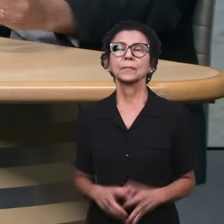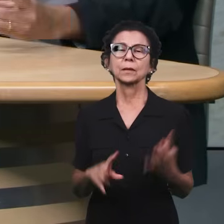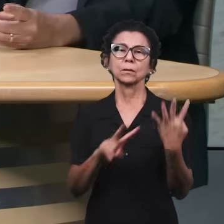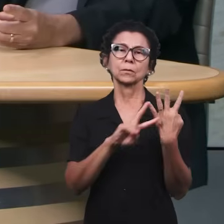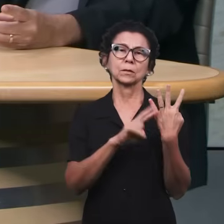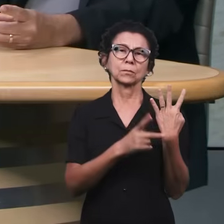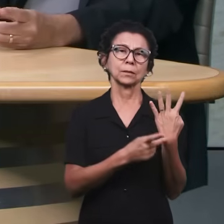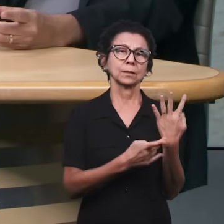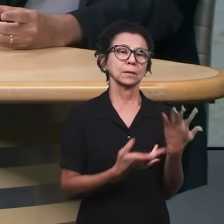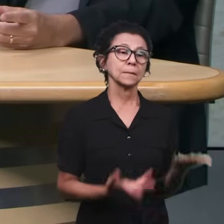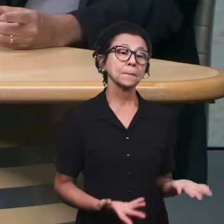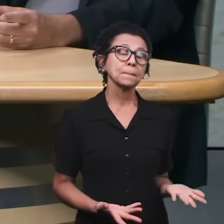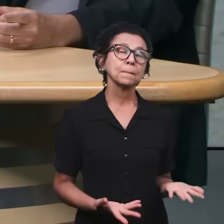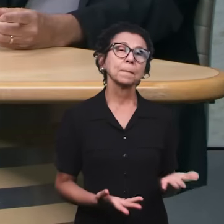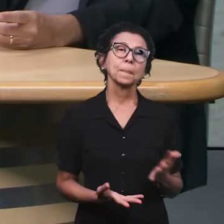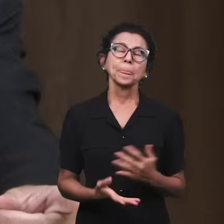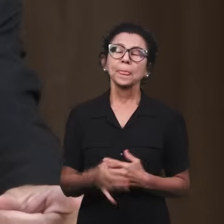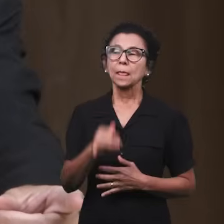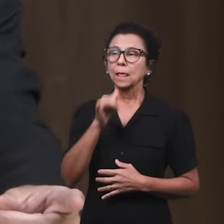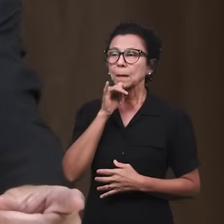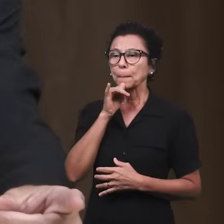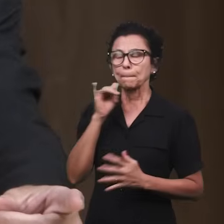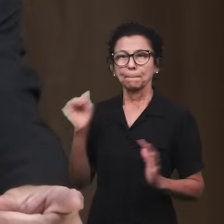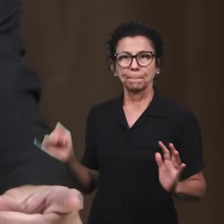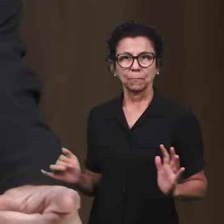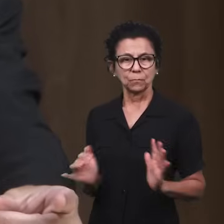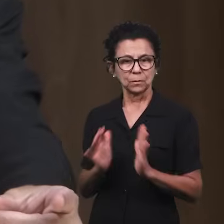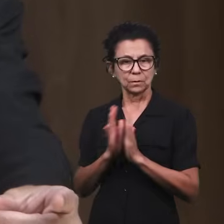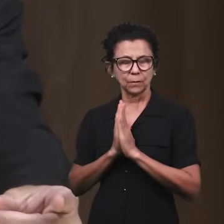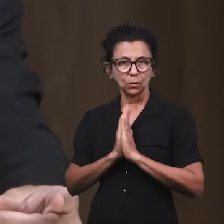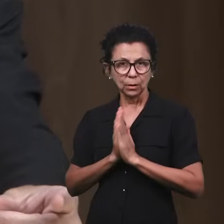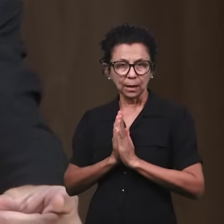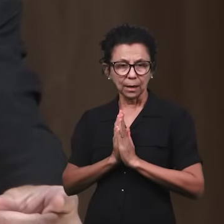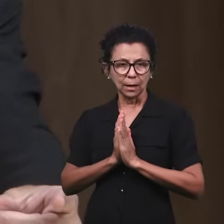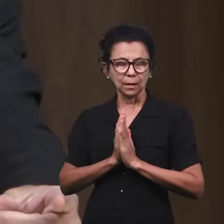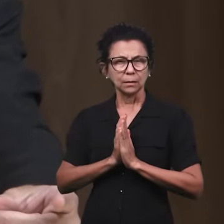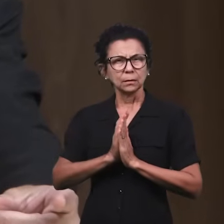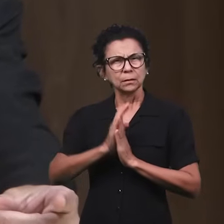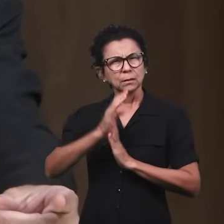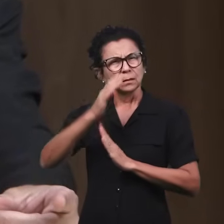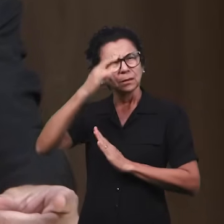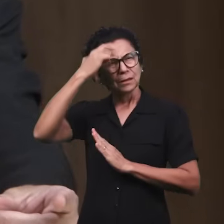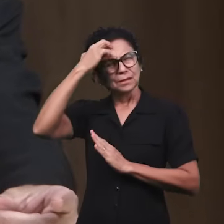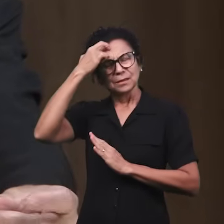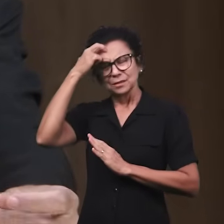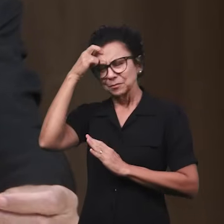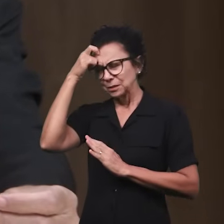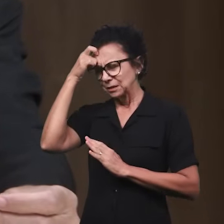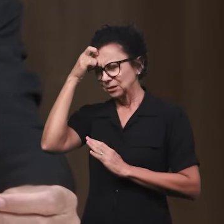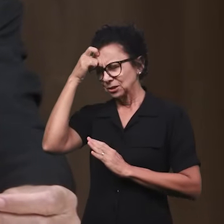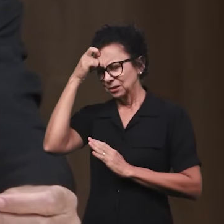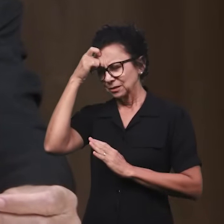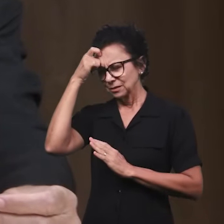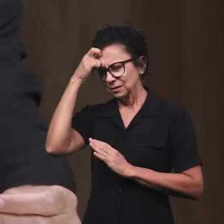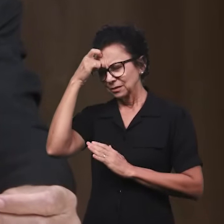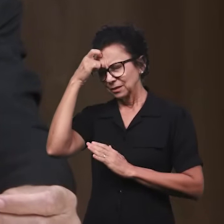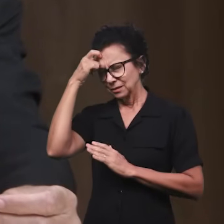chegar no espiritual. Por exemplo, você vai orar. A sua mente está tão agitada, você não consegue orar 5